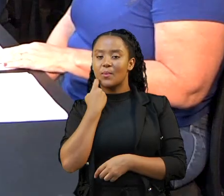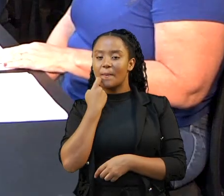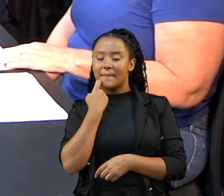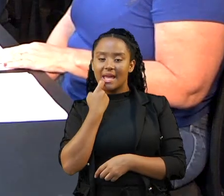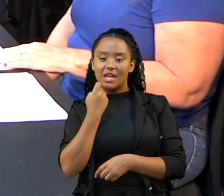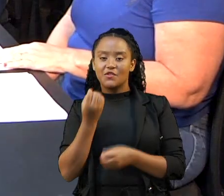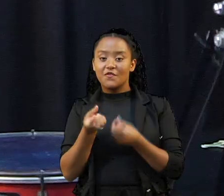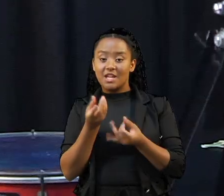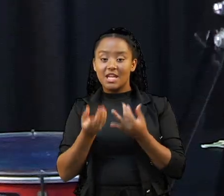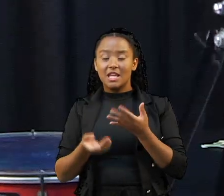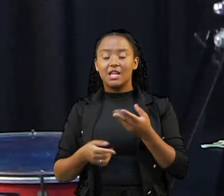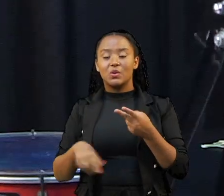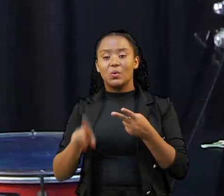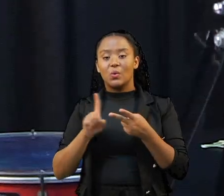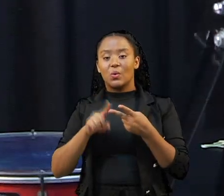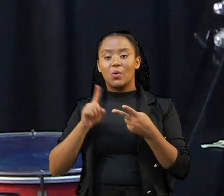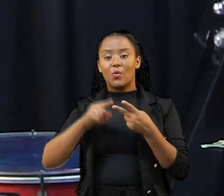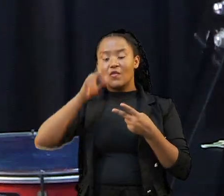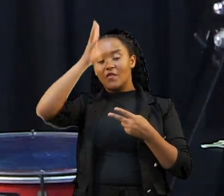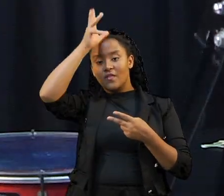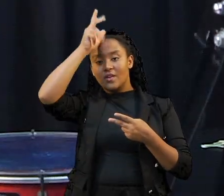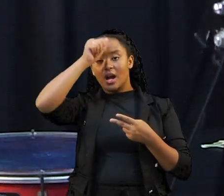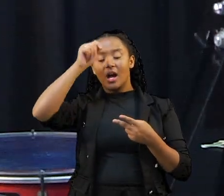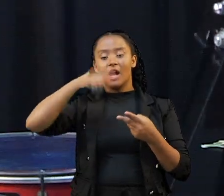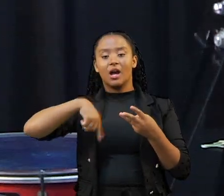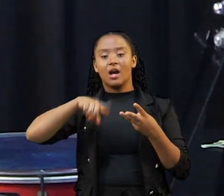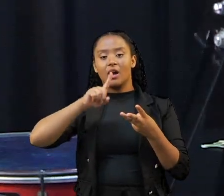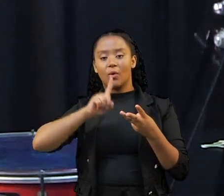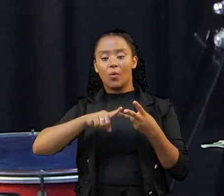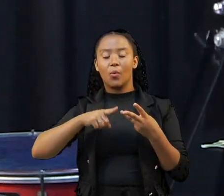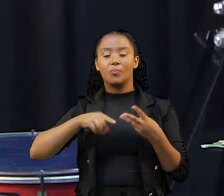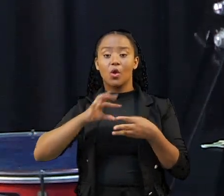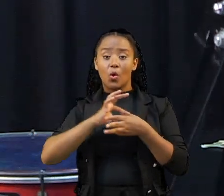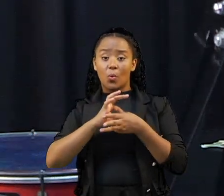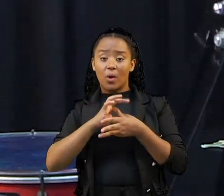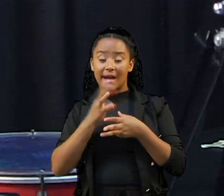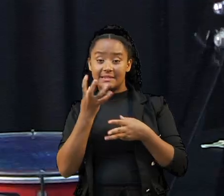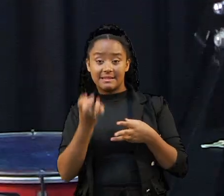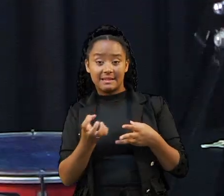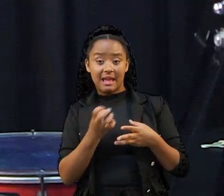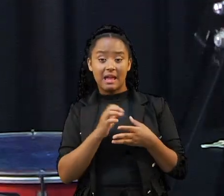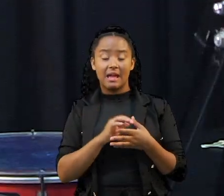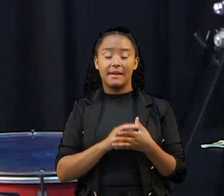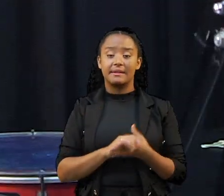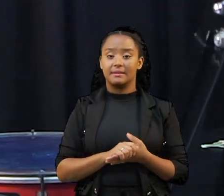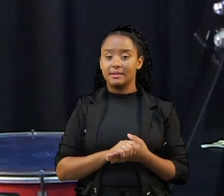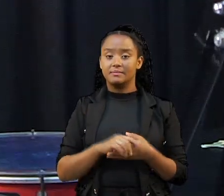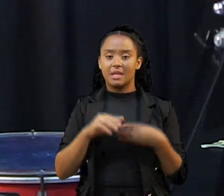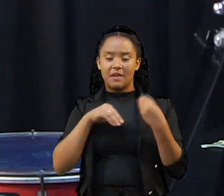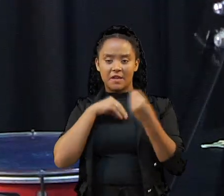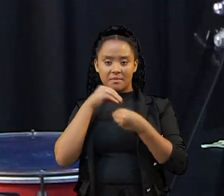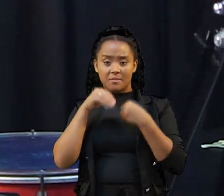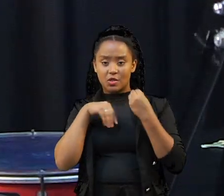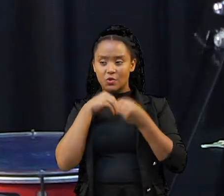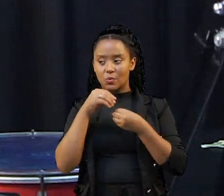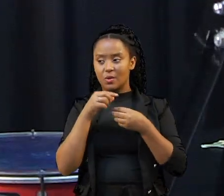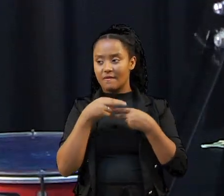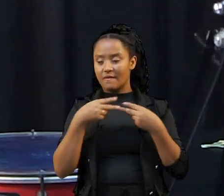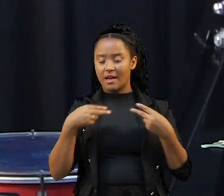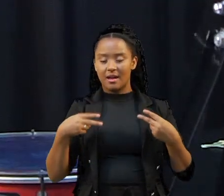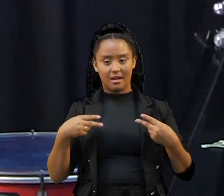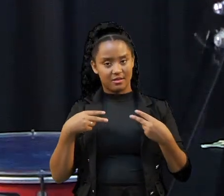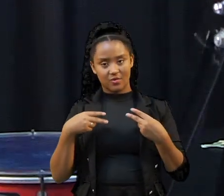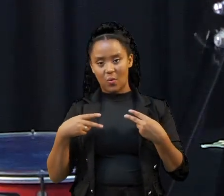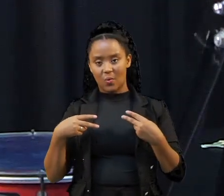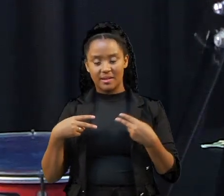peixe frito, com frango, com charque frito ou assado. Aí a gente também mistura outras coisas com